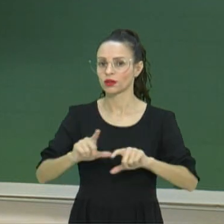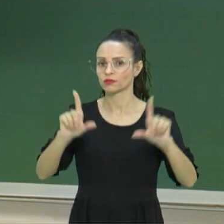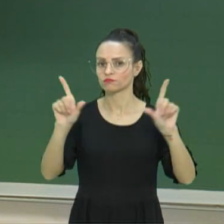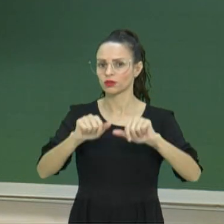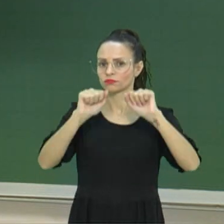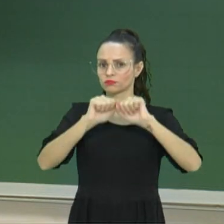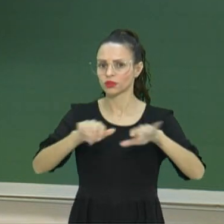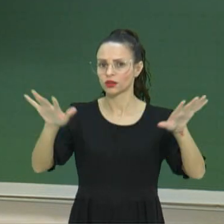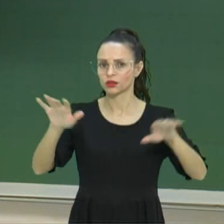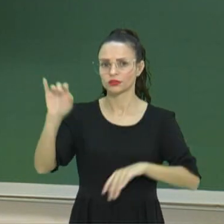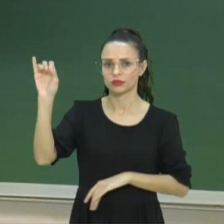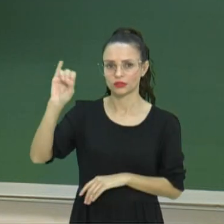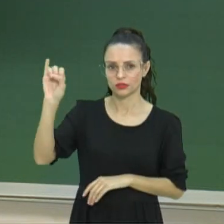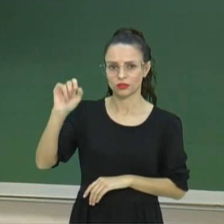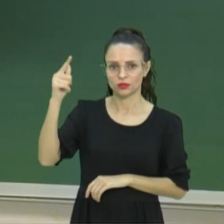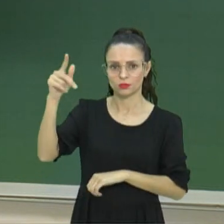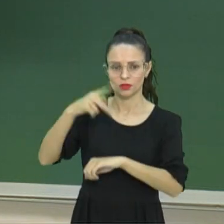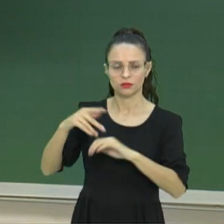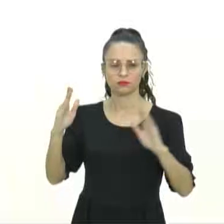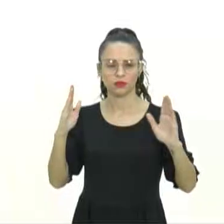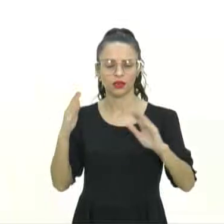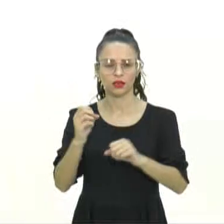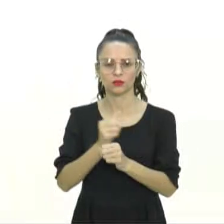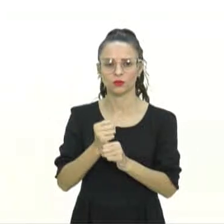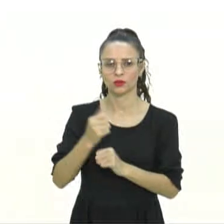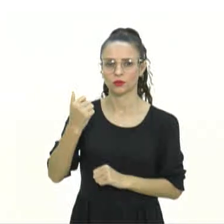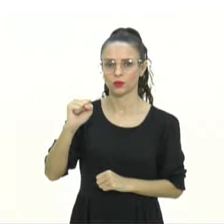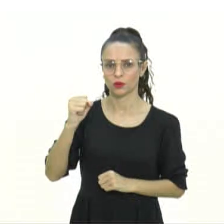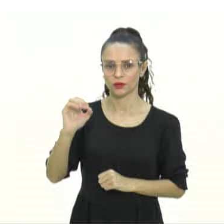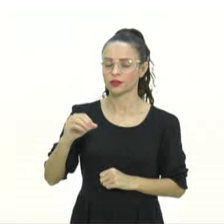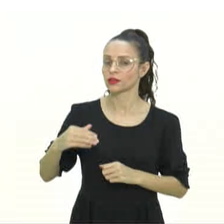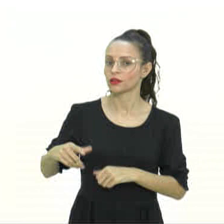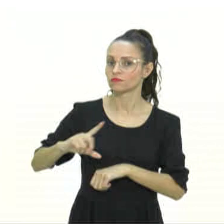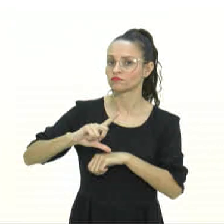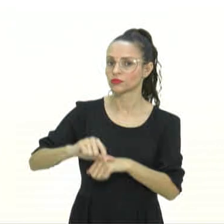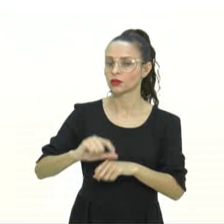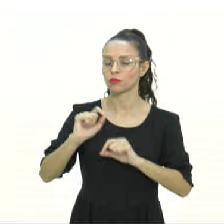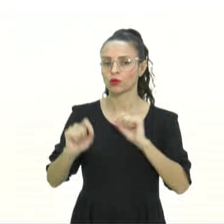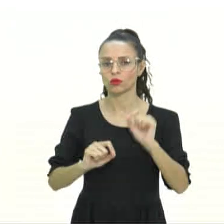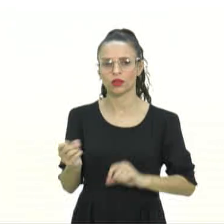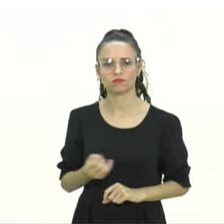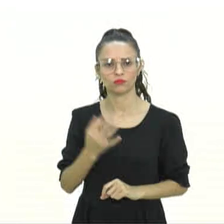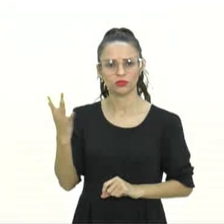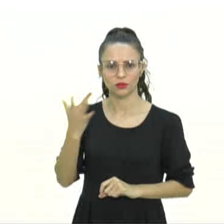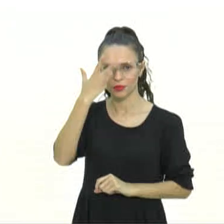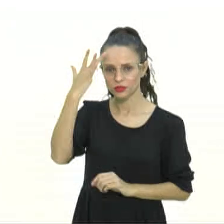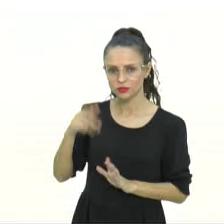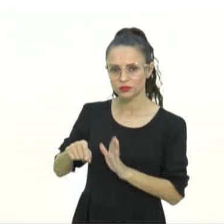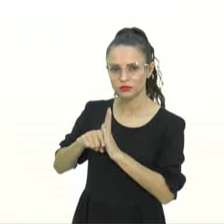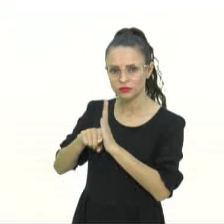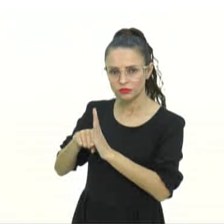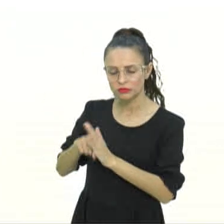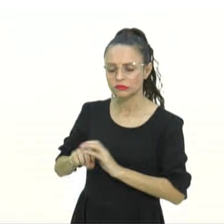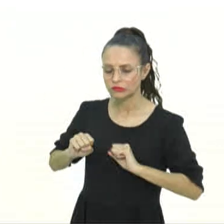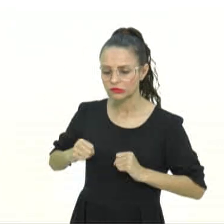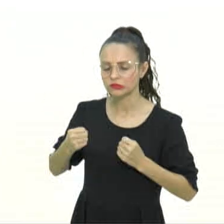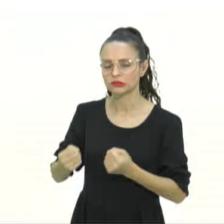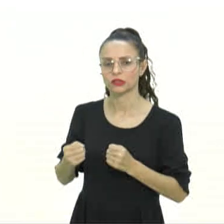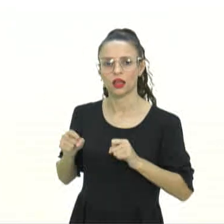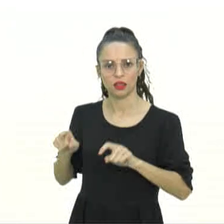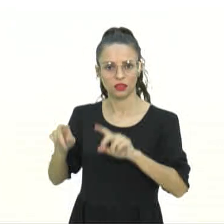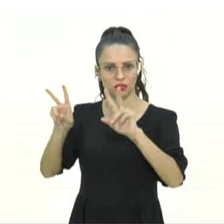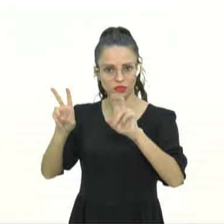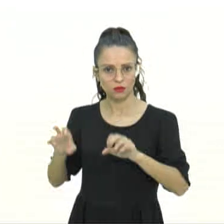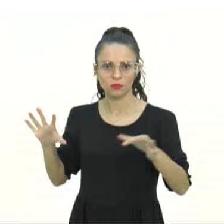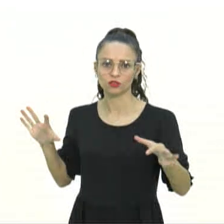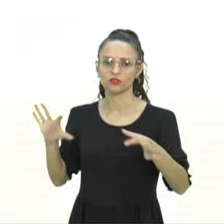em meados da década de 80. Depois disso, muitos intelectuais dedicaram-se ao tema, associando